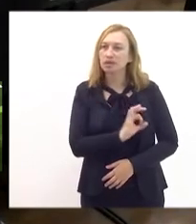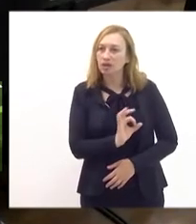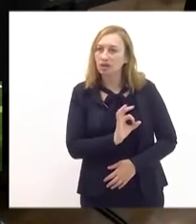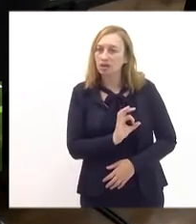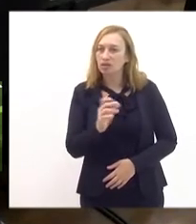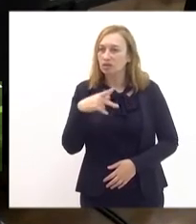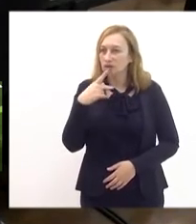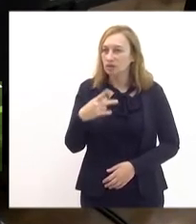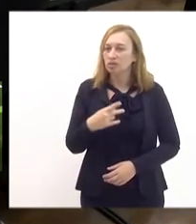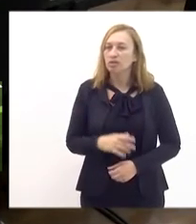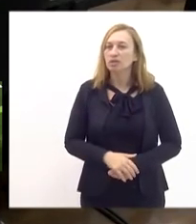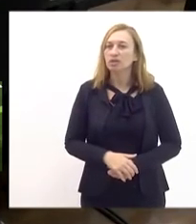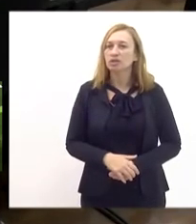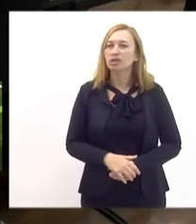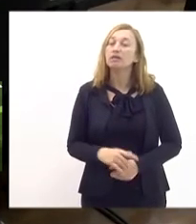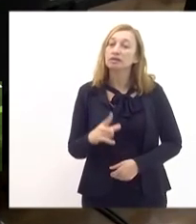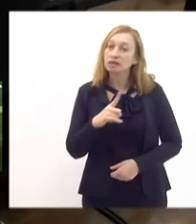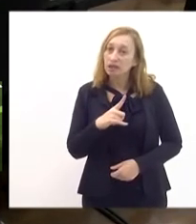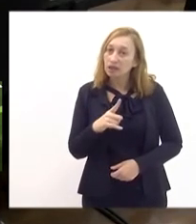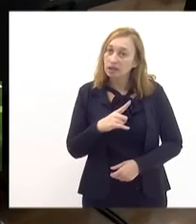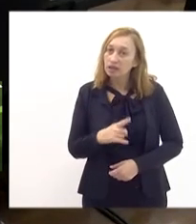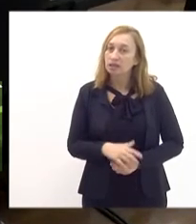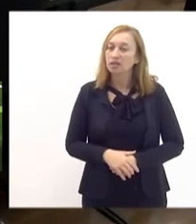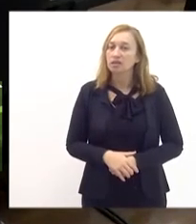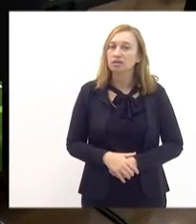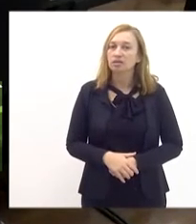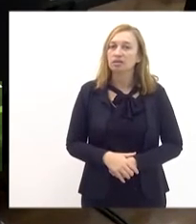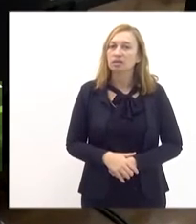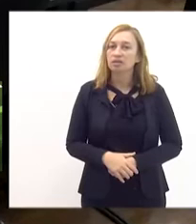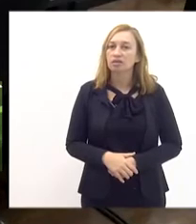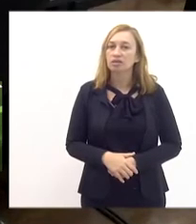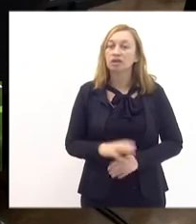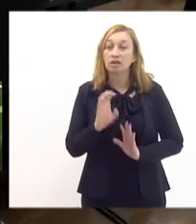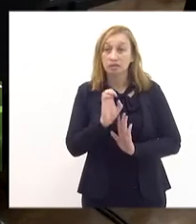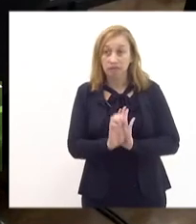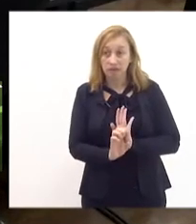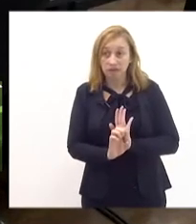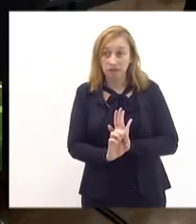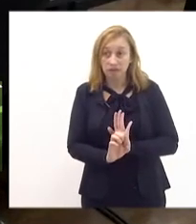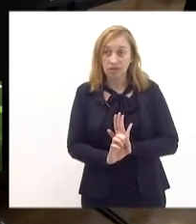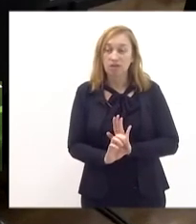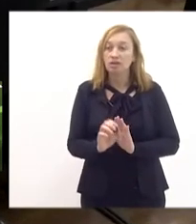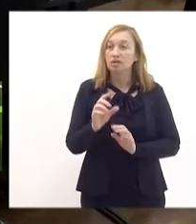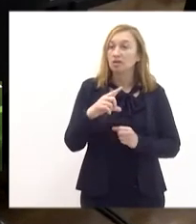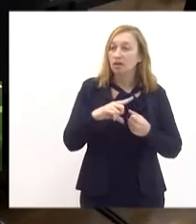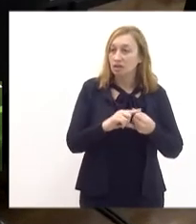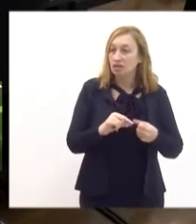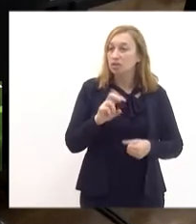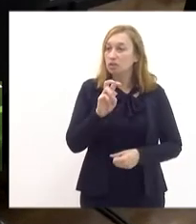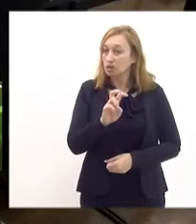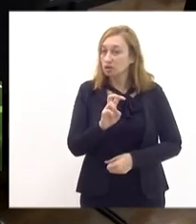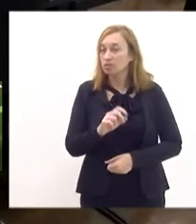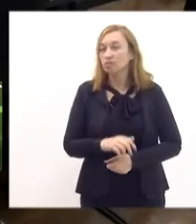o seguinte: existe uma emenda ao artigo 5º. Sim.